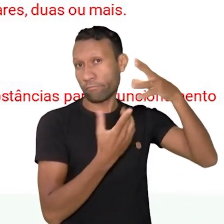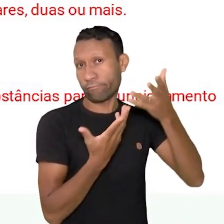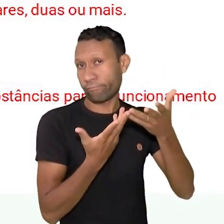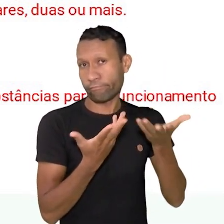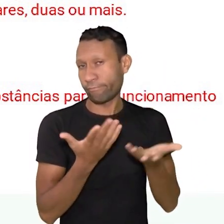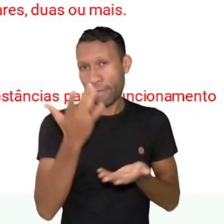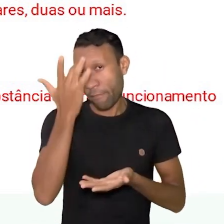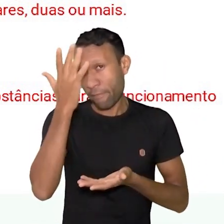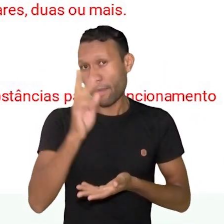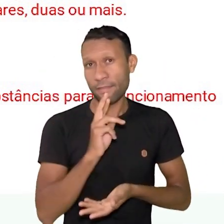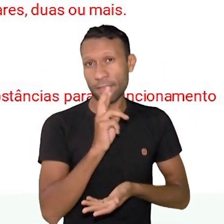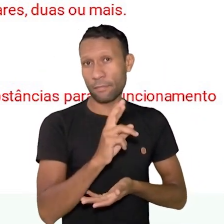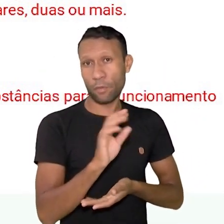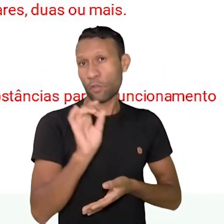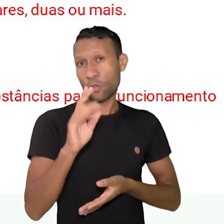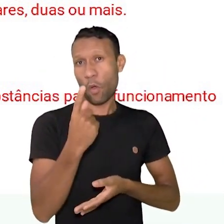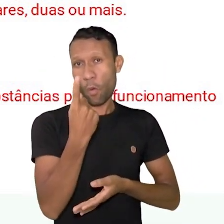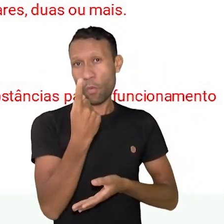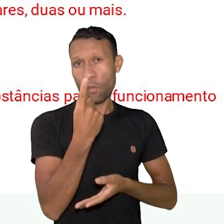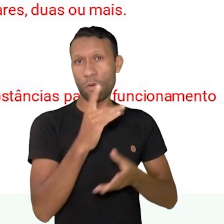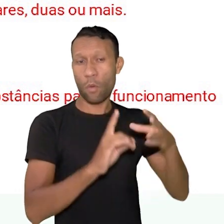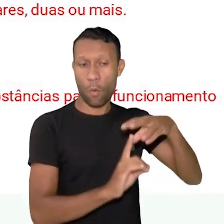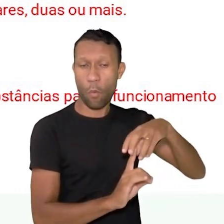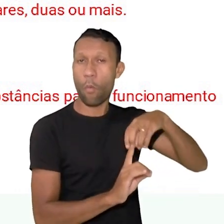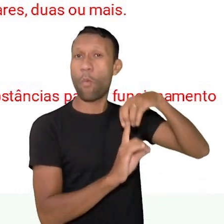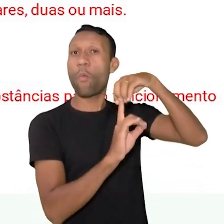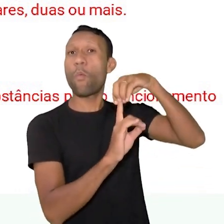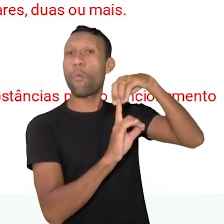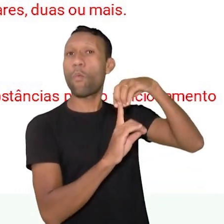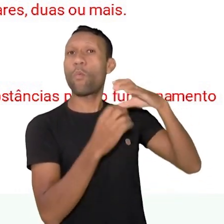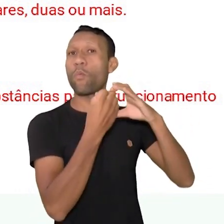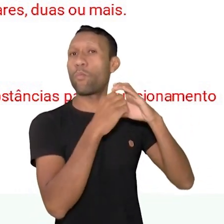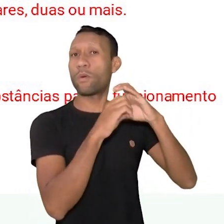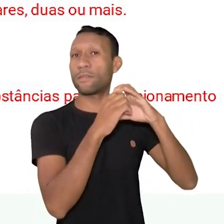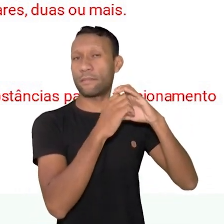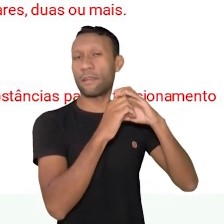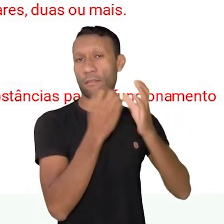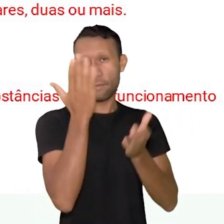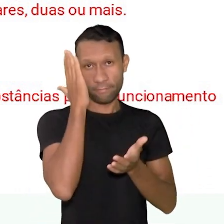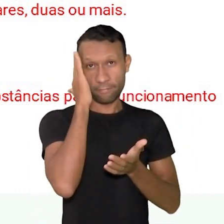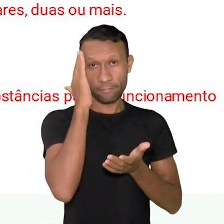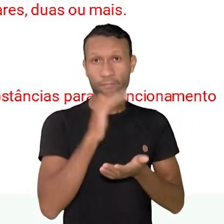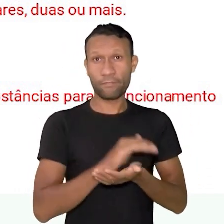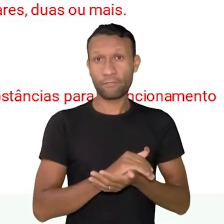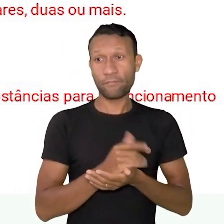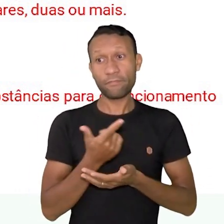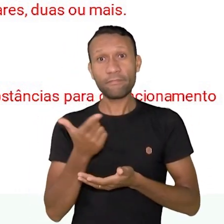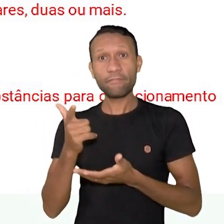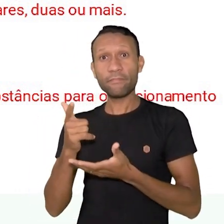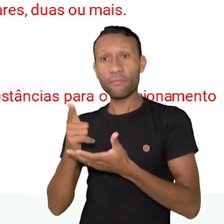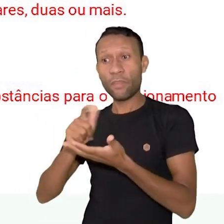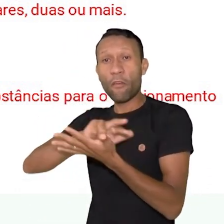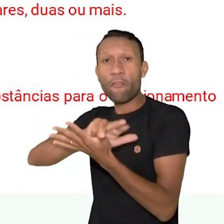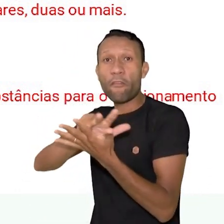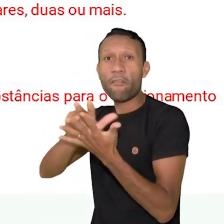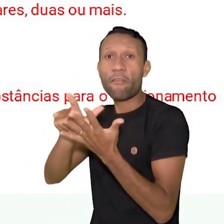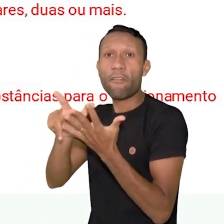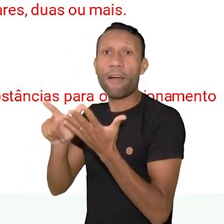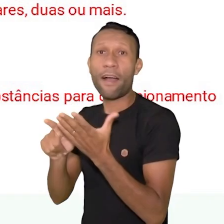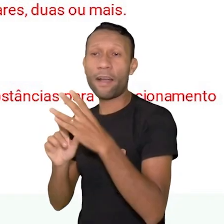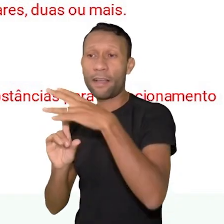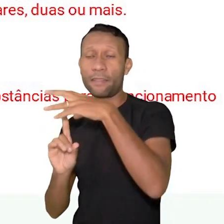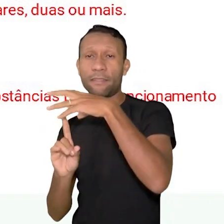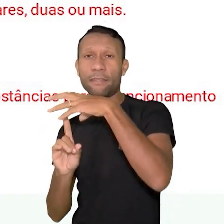resposta básica é essa. Quando a gente fala dos unicelulares, apresentam somente uma célula. Quando a gente fala dos